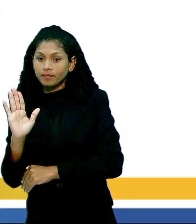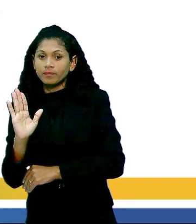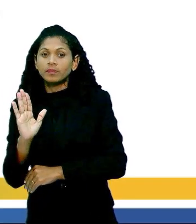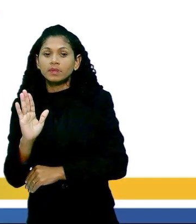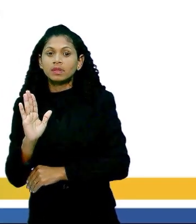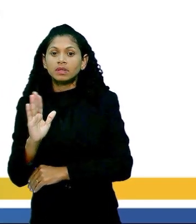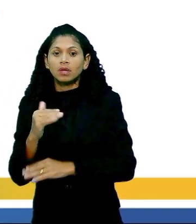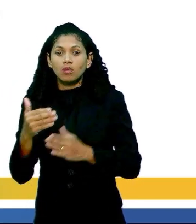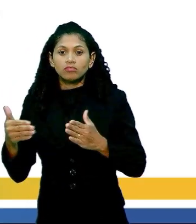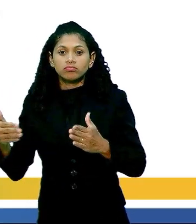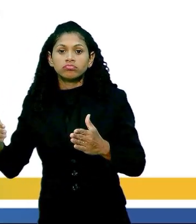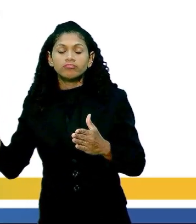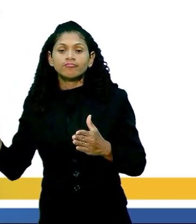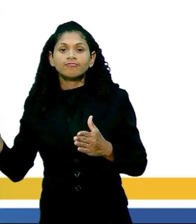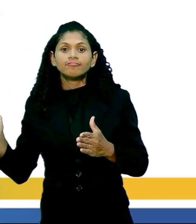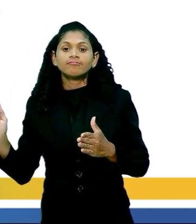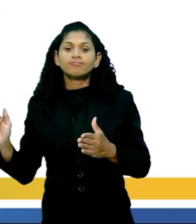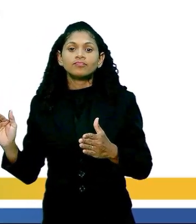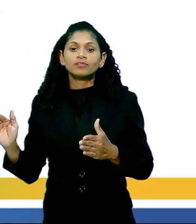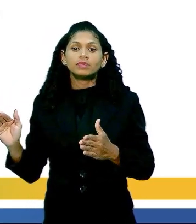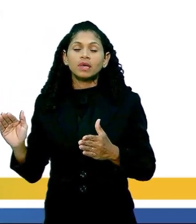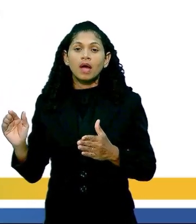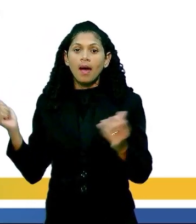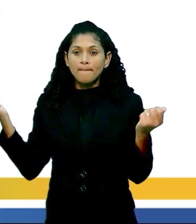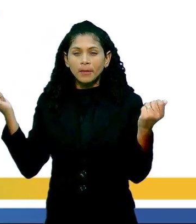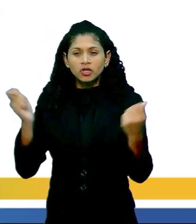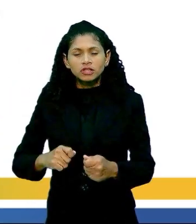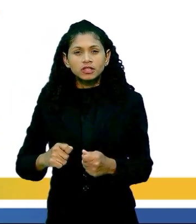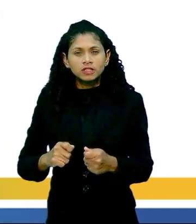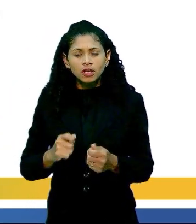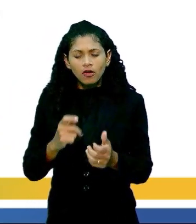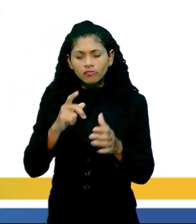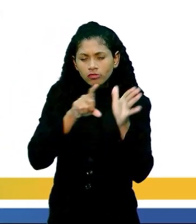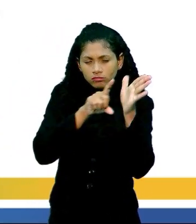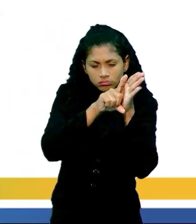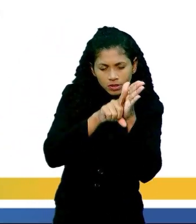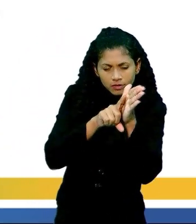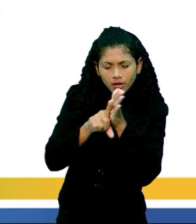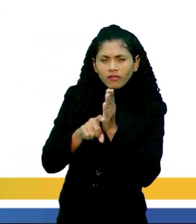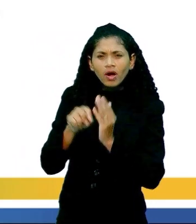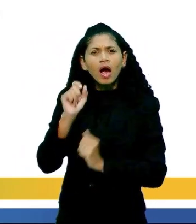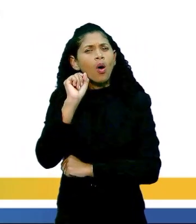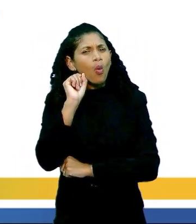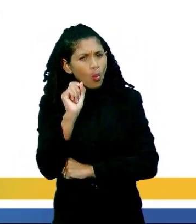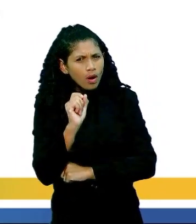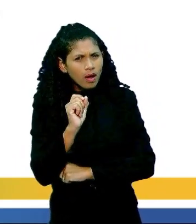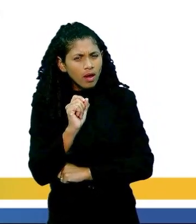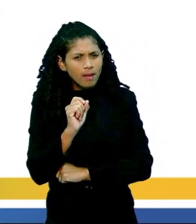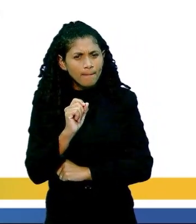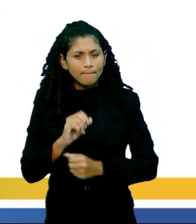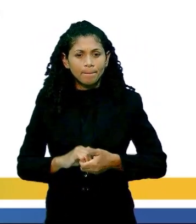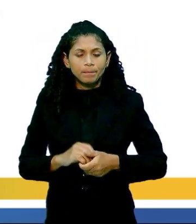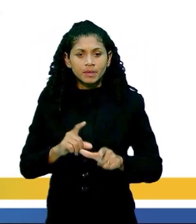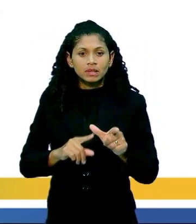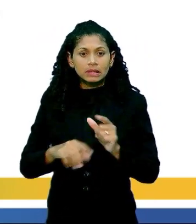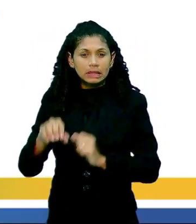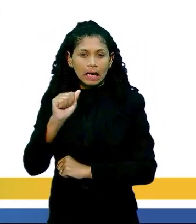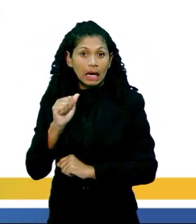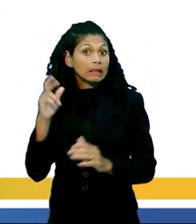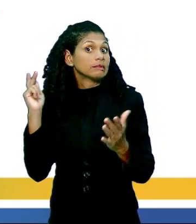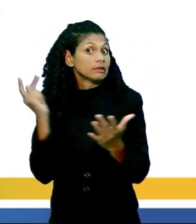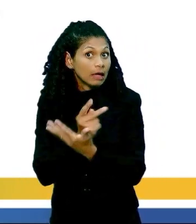continuo lendo. As teias alimentares, eu já falei para vocês, que tornam-se mais complexas lá na comunidade clímax. Letra